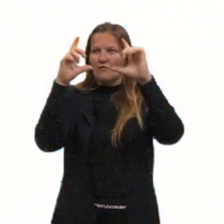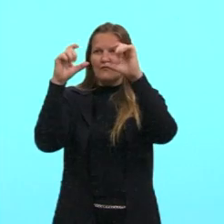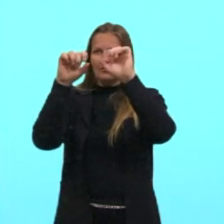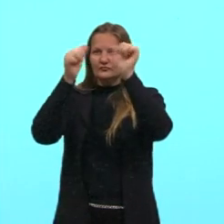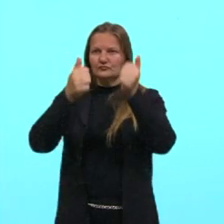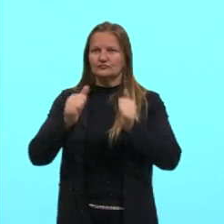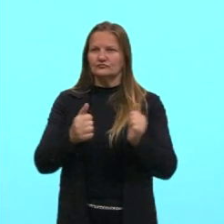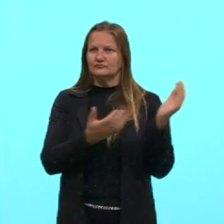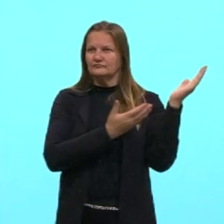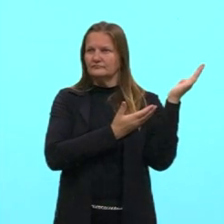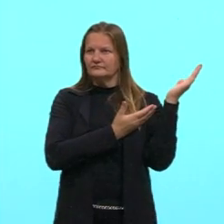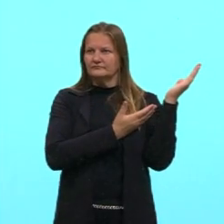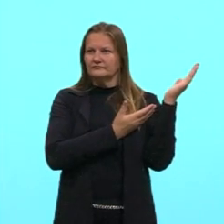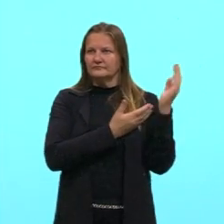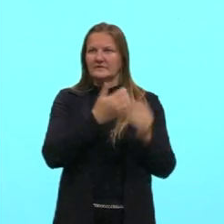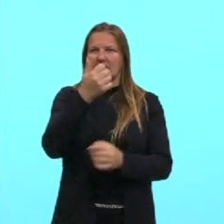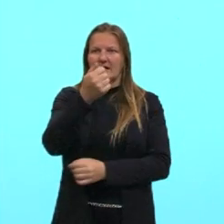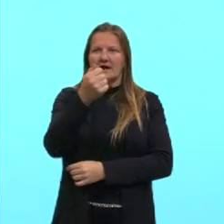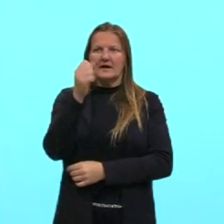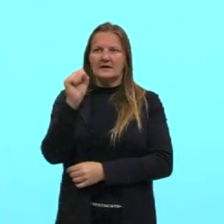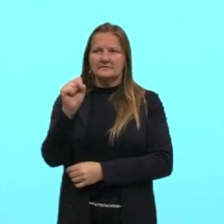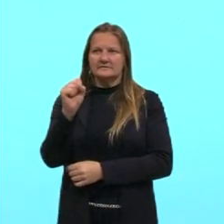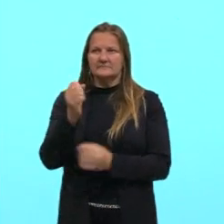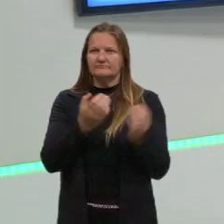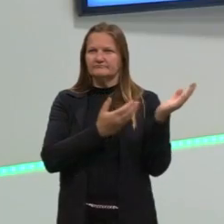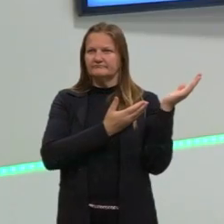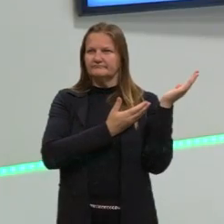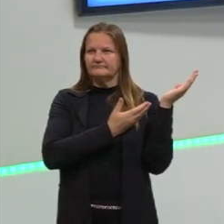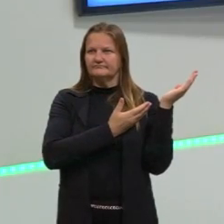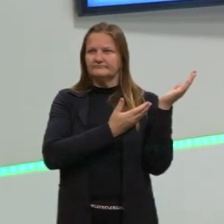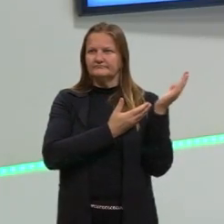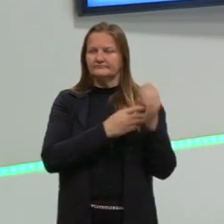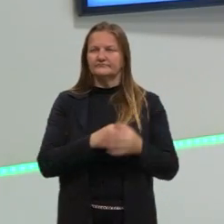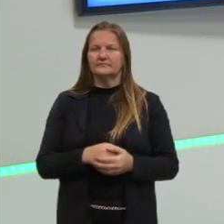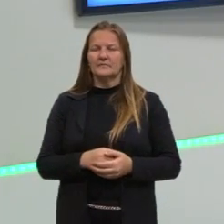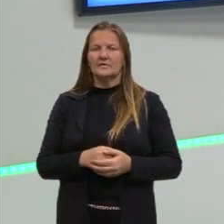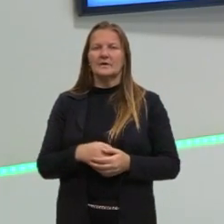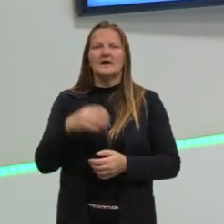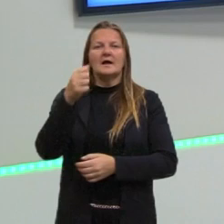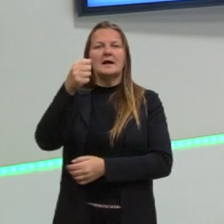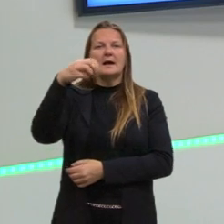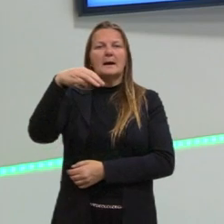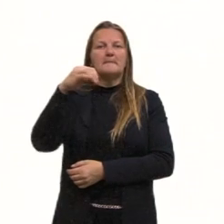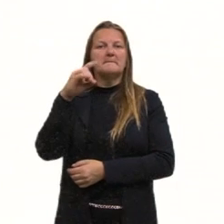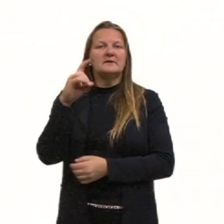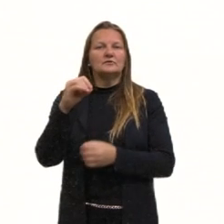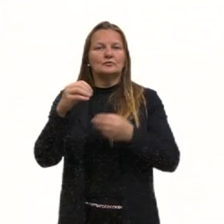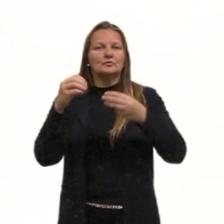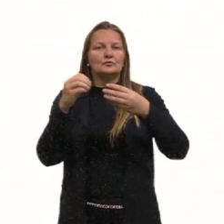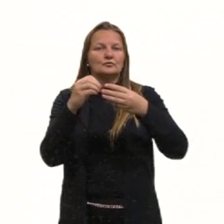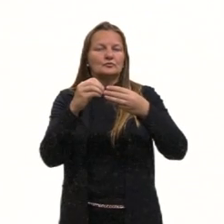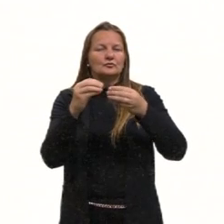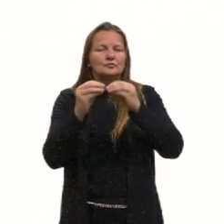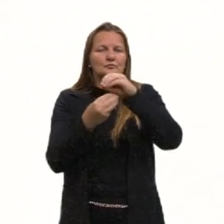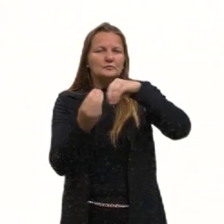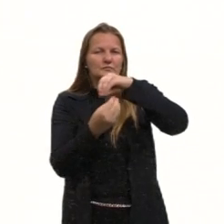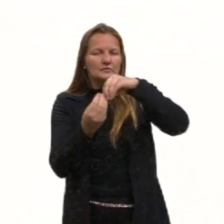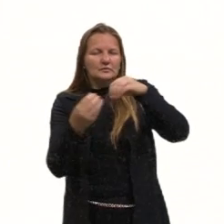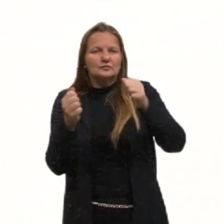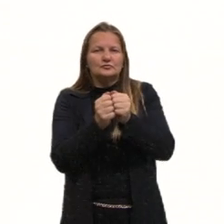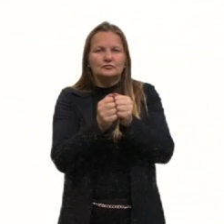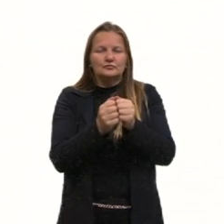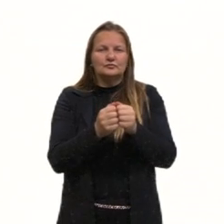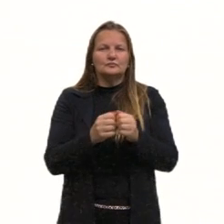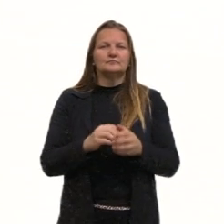a estrutura do AAS além do amido e da celulose que são compostos inertes né ou seja